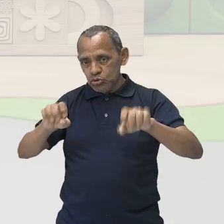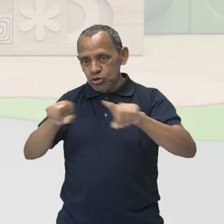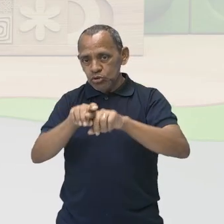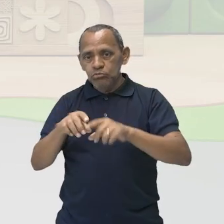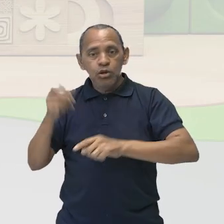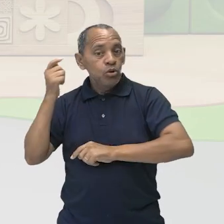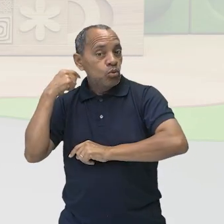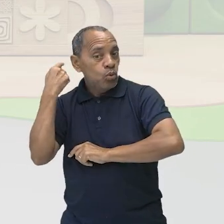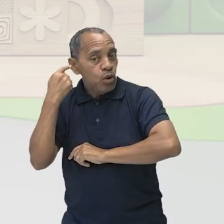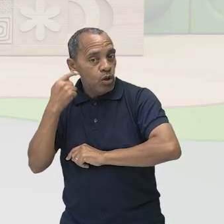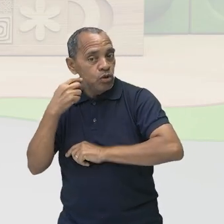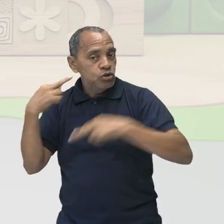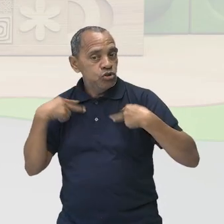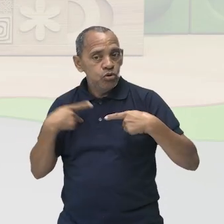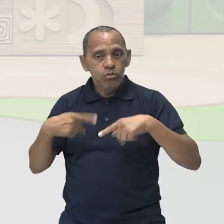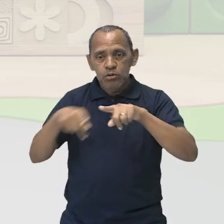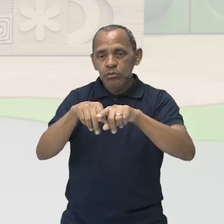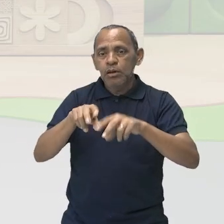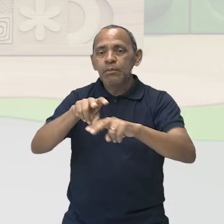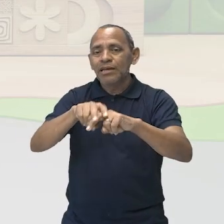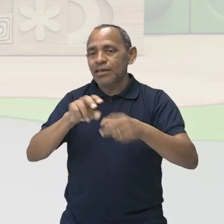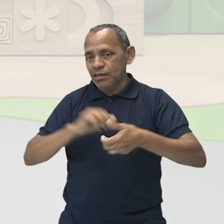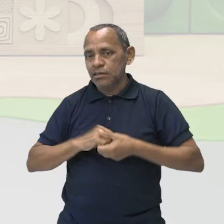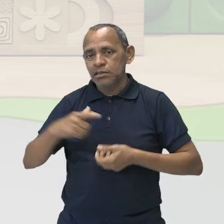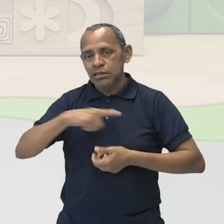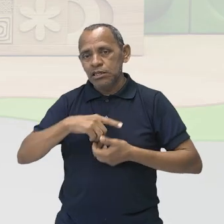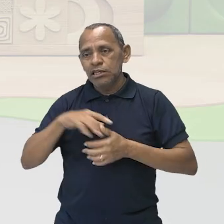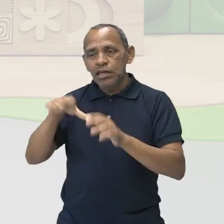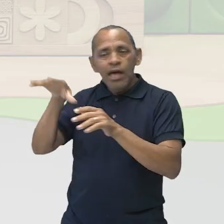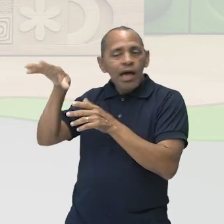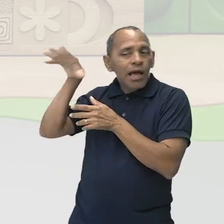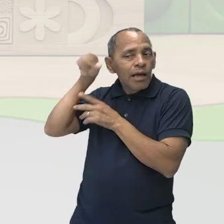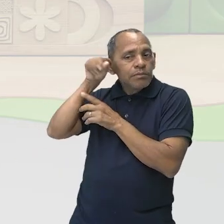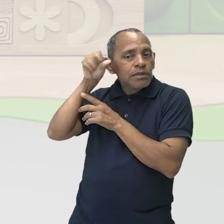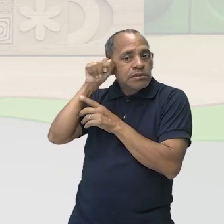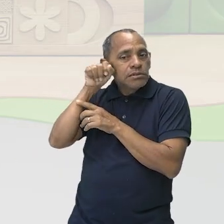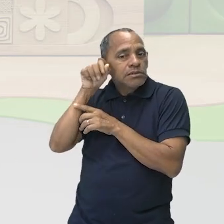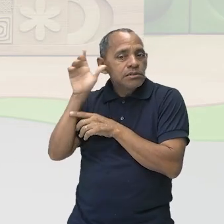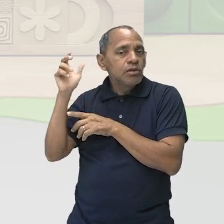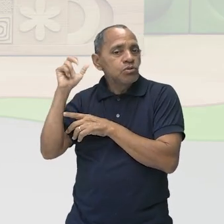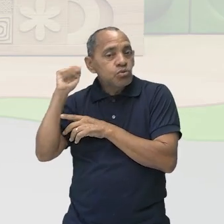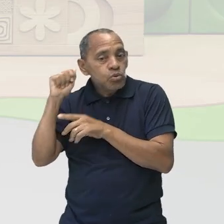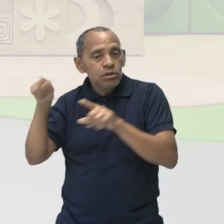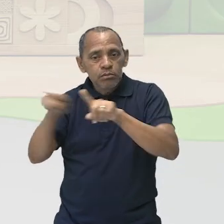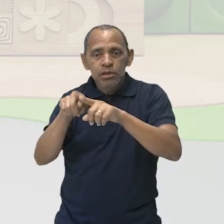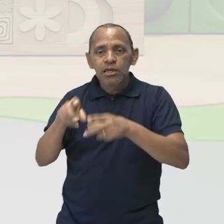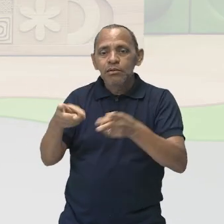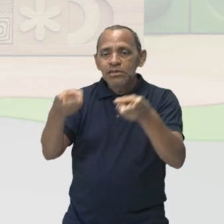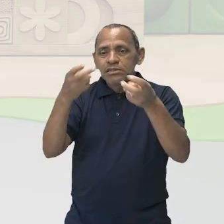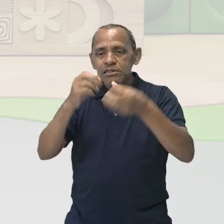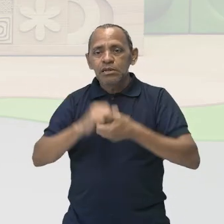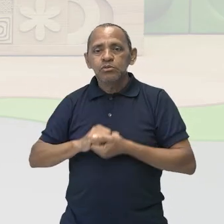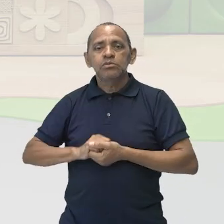aparelho auditivo humano para que haja, então, a captação desse som que é perceptível